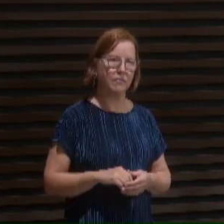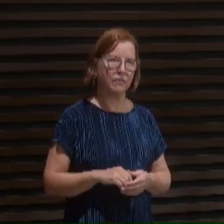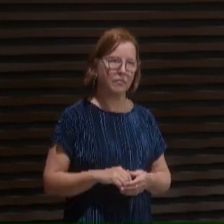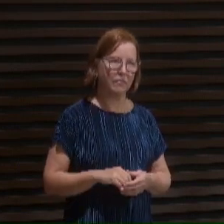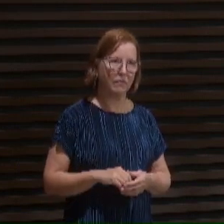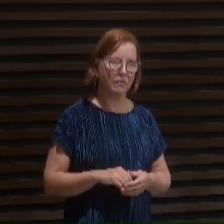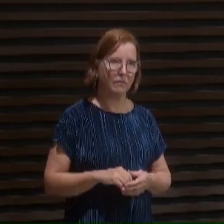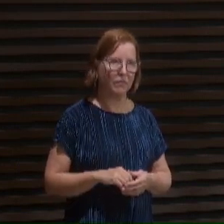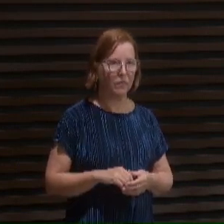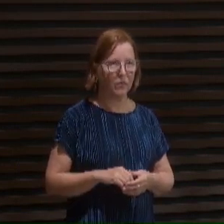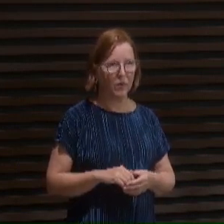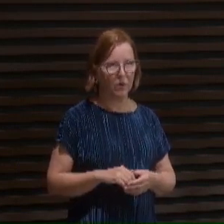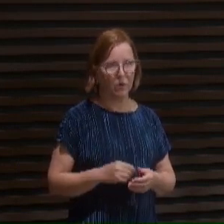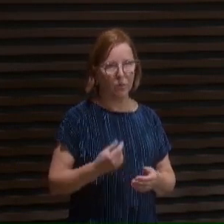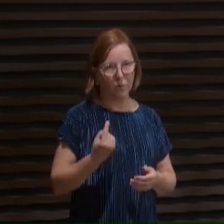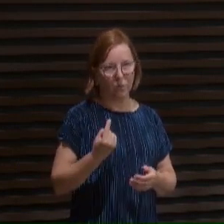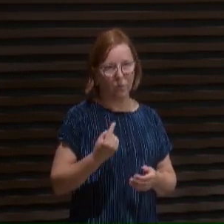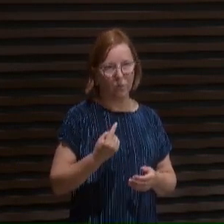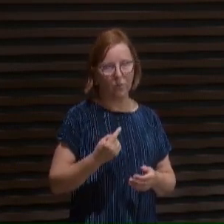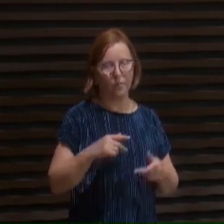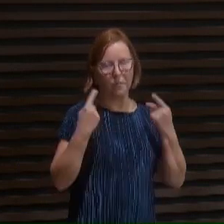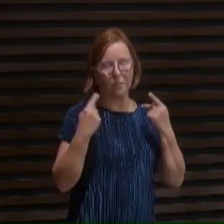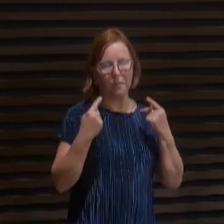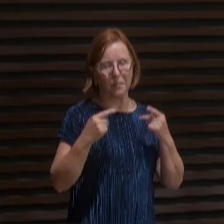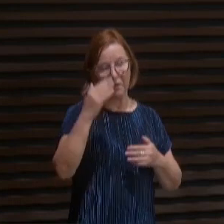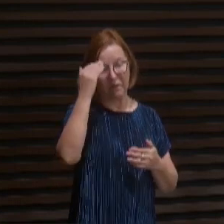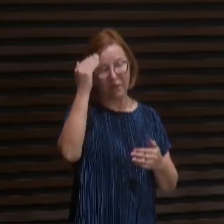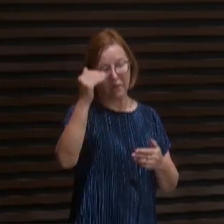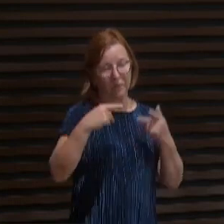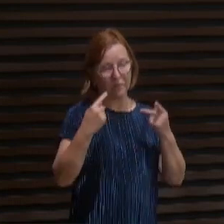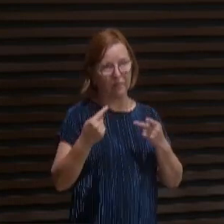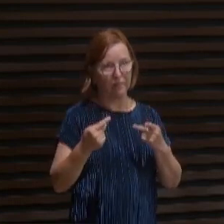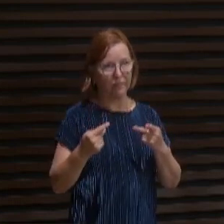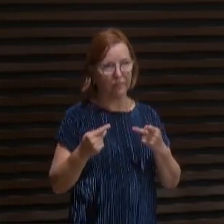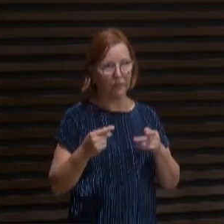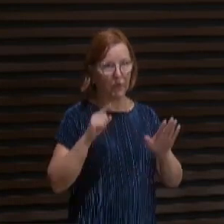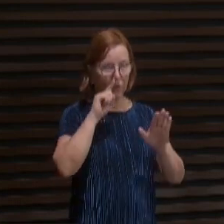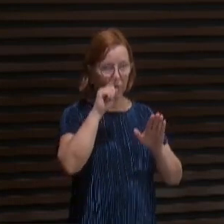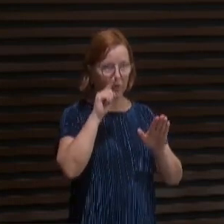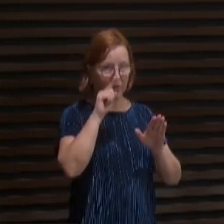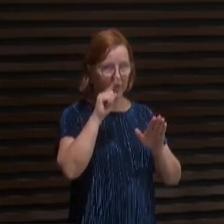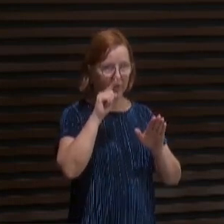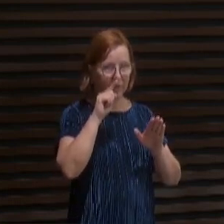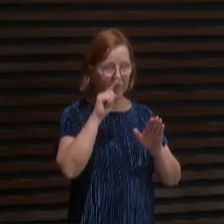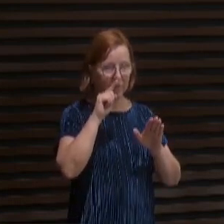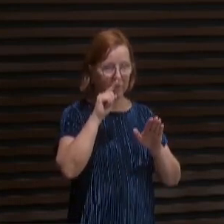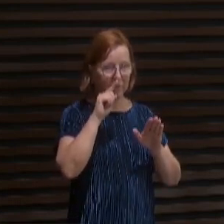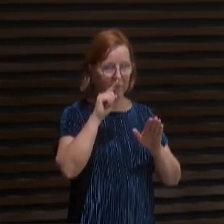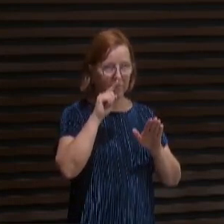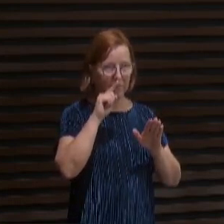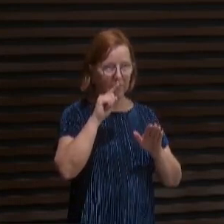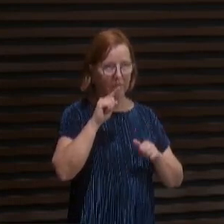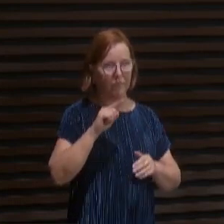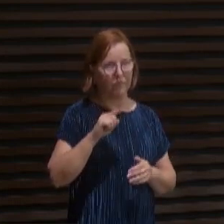Oswaldo Chambers, um dos homens de Deus preciosos, ele disse o seguinte, cuidado com a racionalização da palavra de Deus.